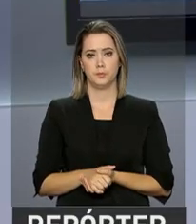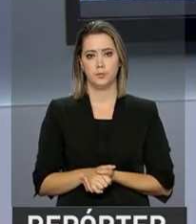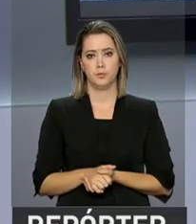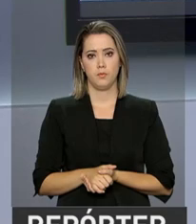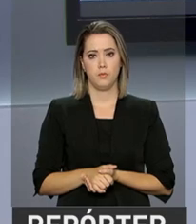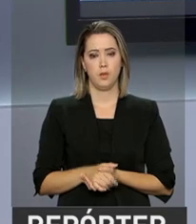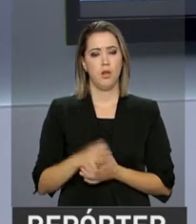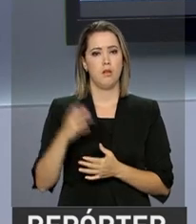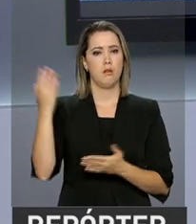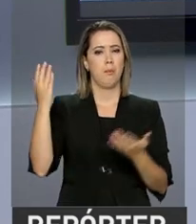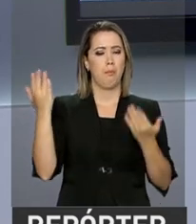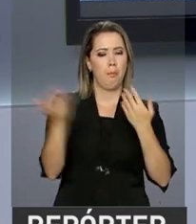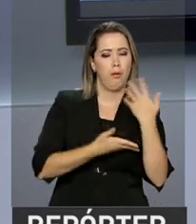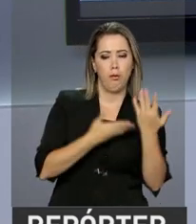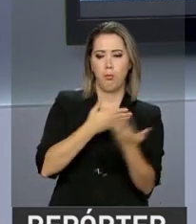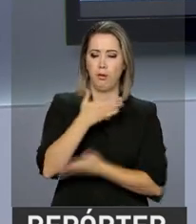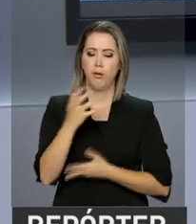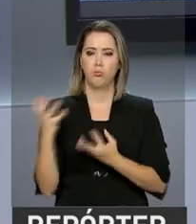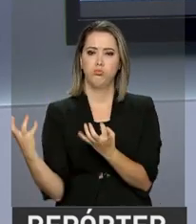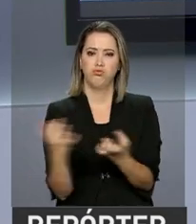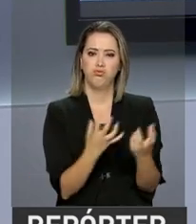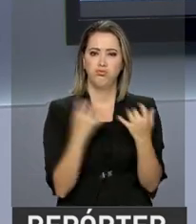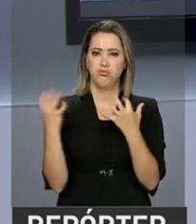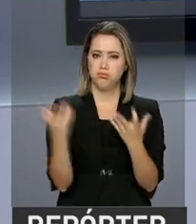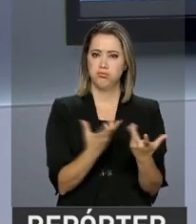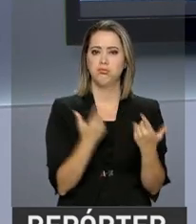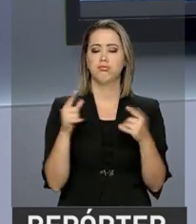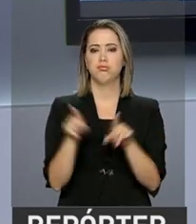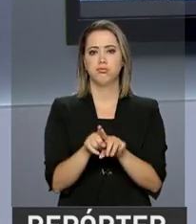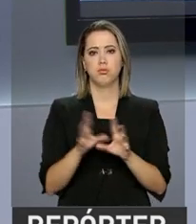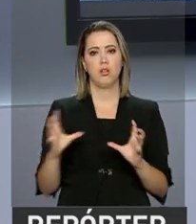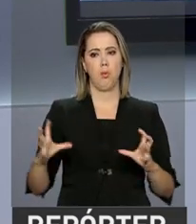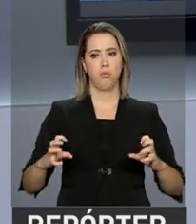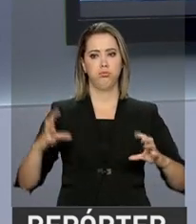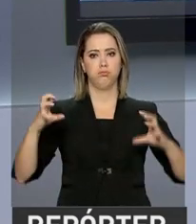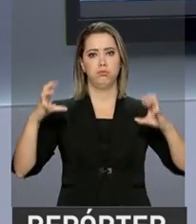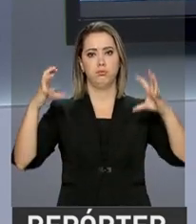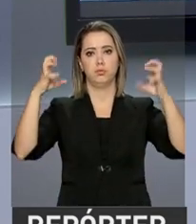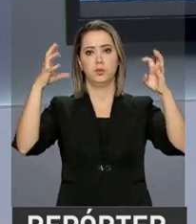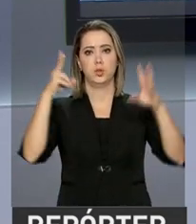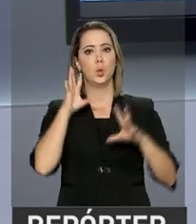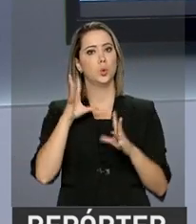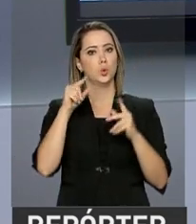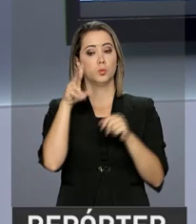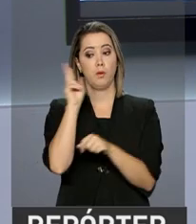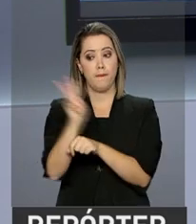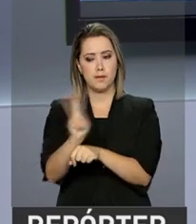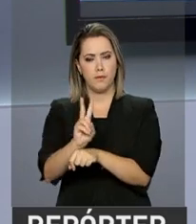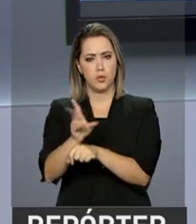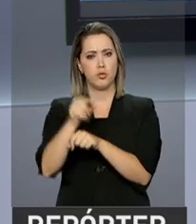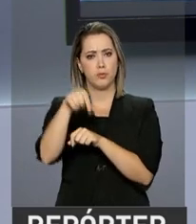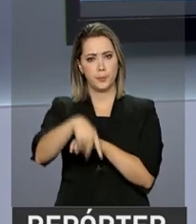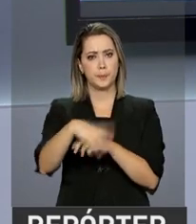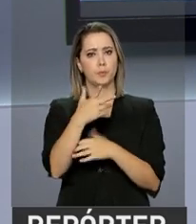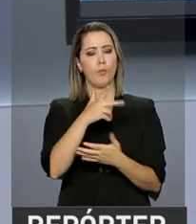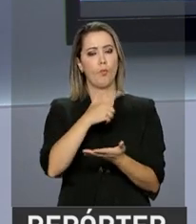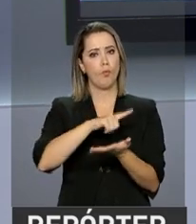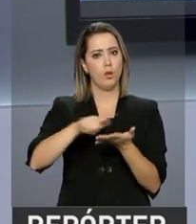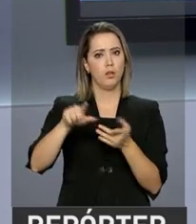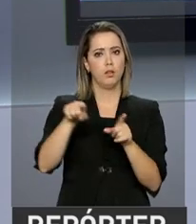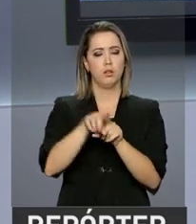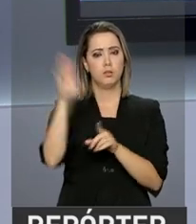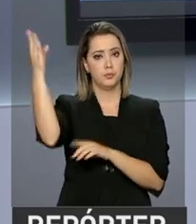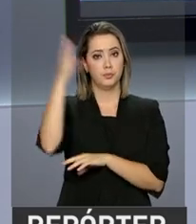desmatamento queimadas e emissões de gases tudo isso vem sendo monitorado no serrado brasileiro a iniciativa inédita